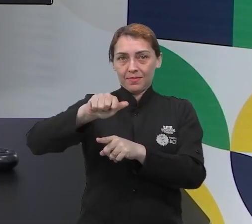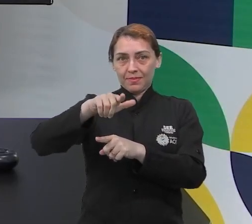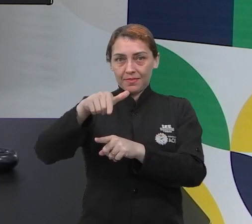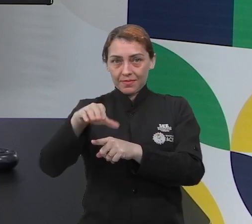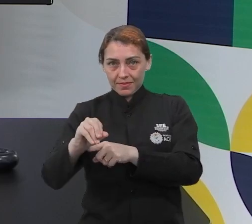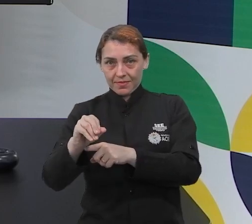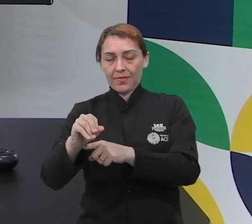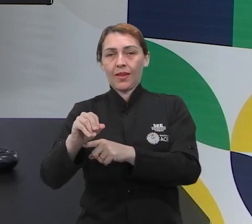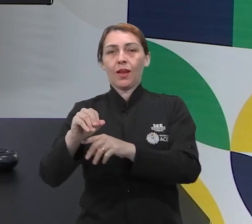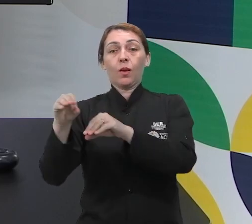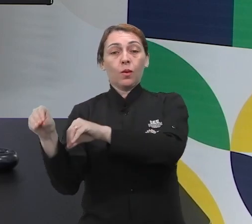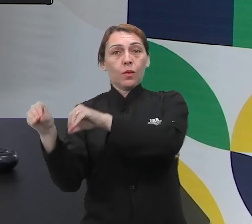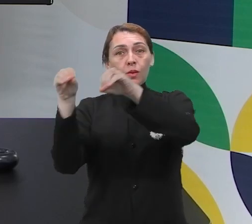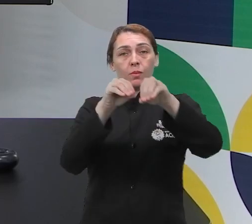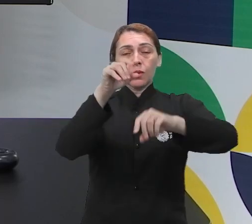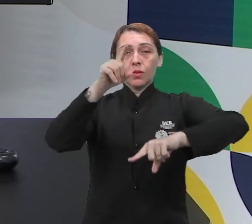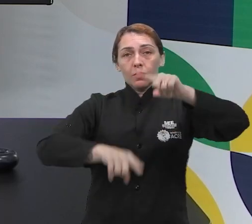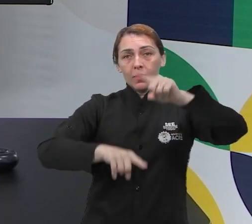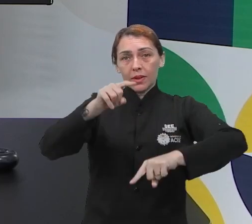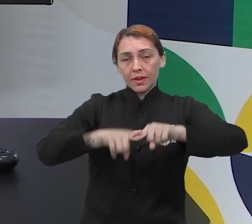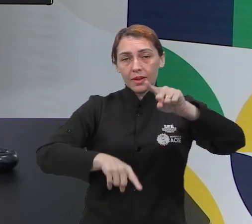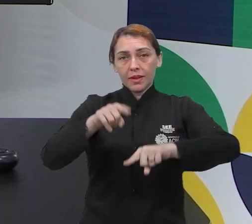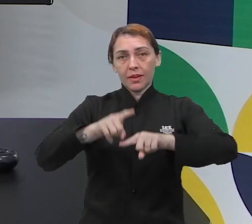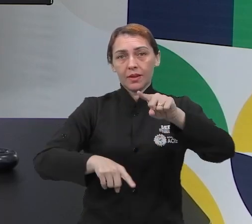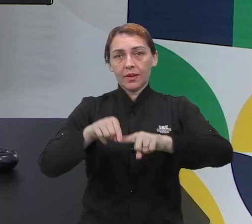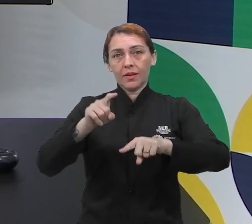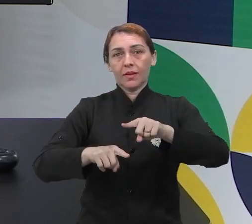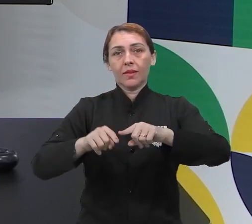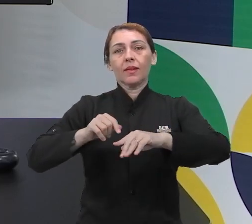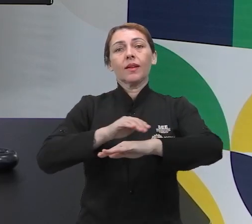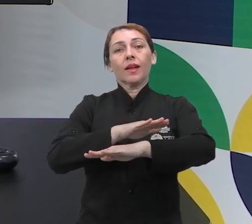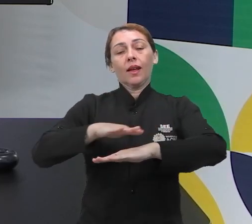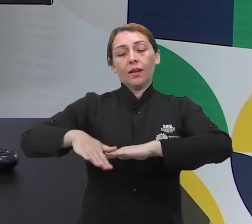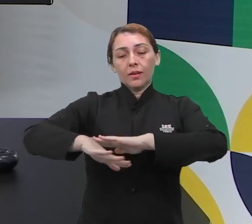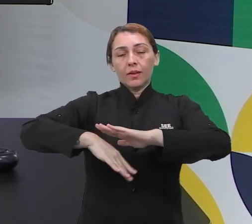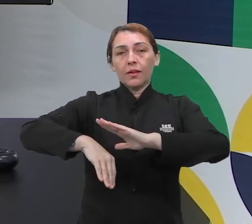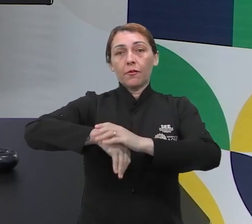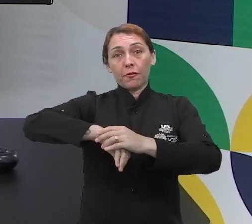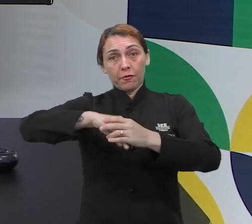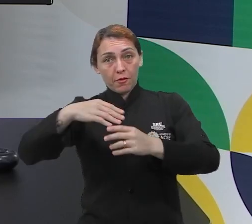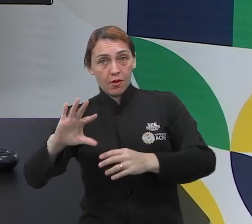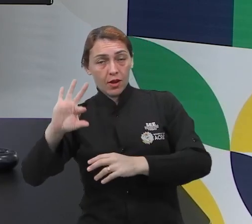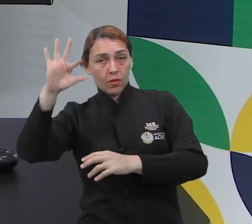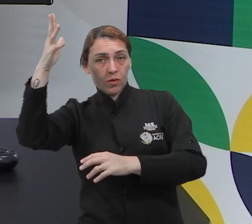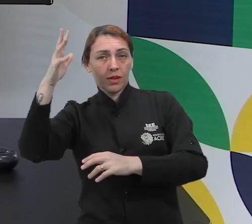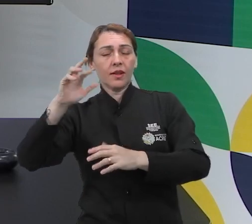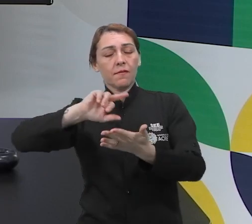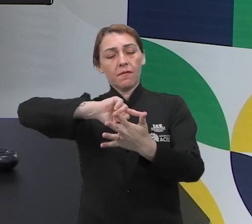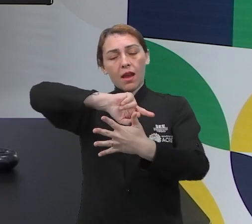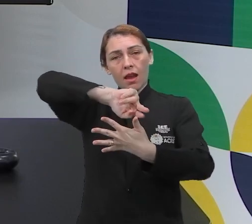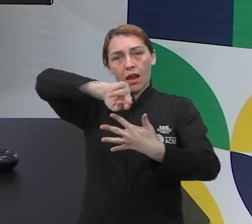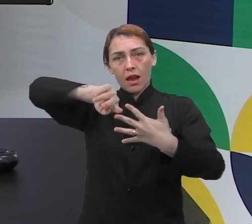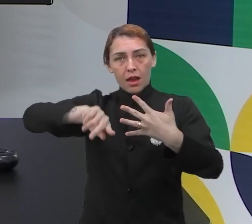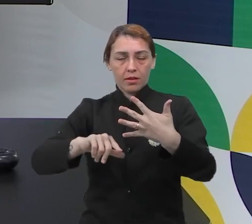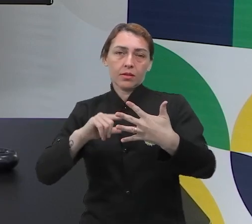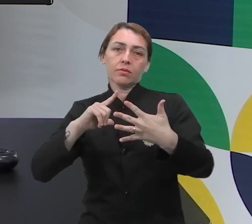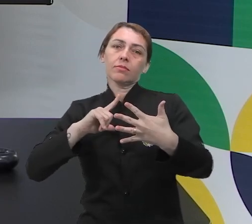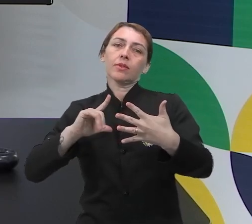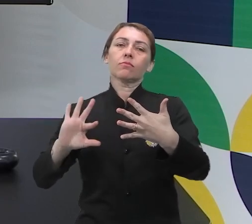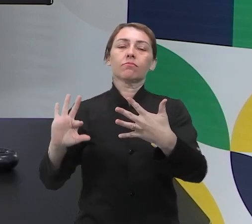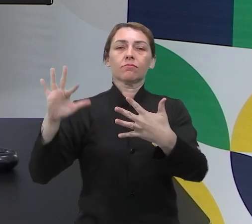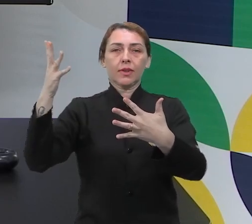É o transporte do material. Né? Aqui na superfície terrestre, na parte externa, acontecem vários fatores que causam essa